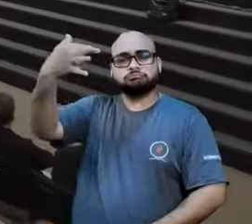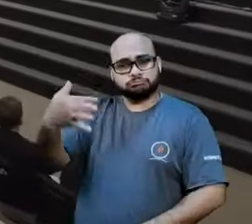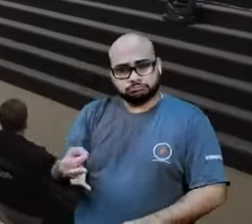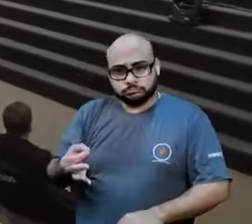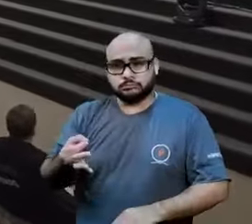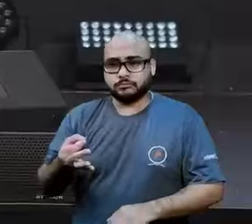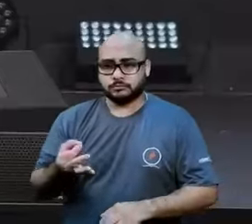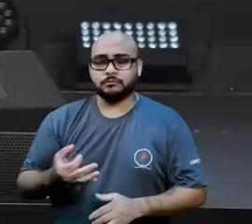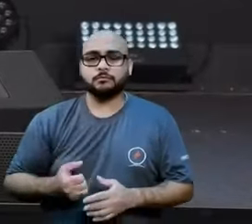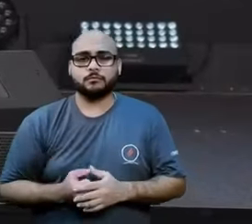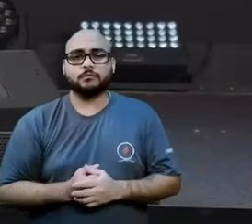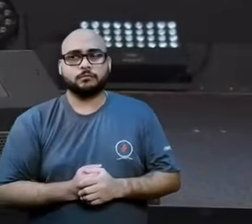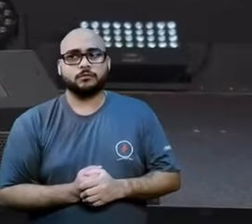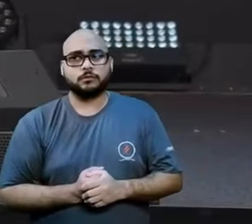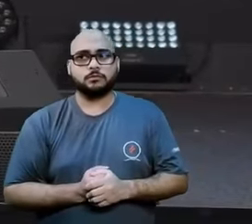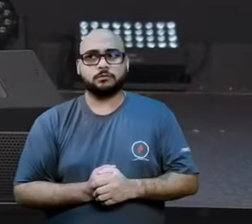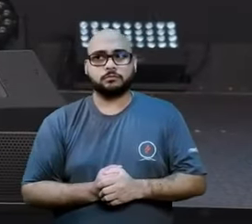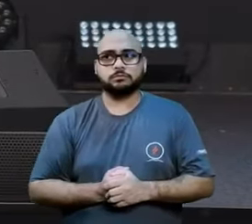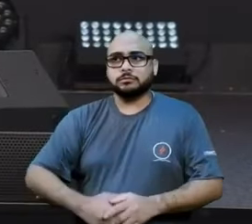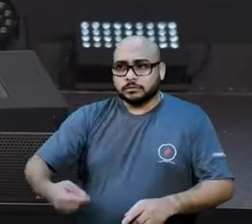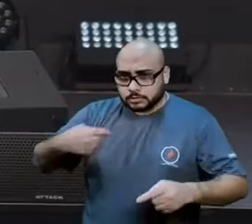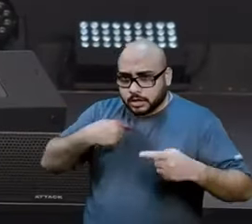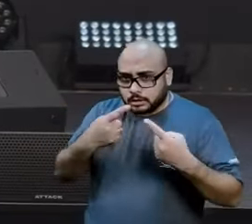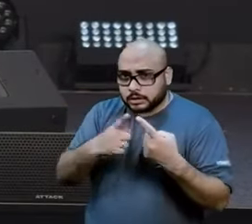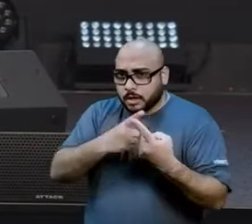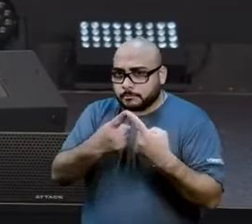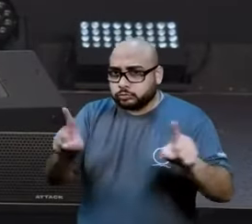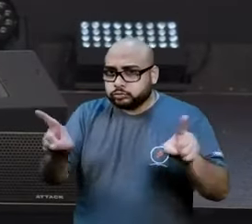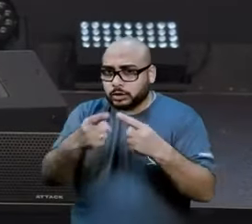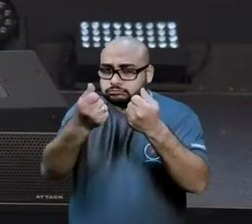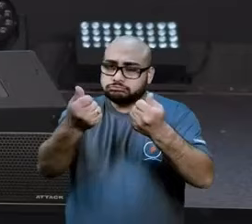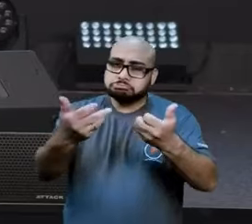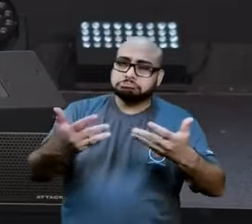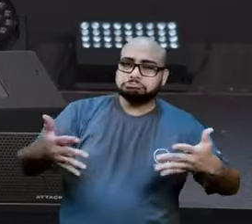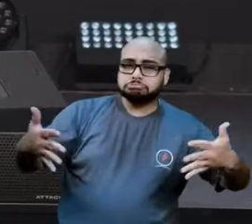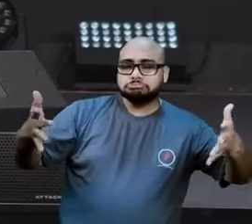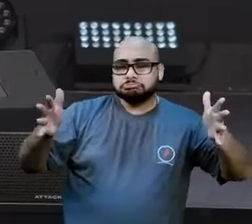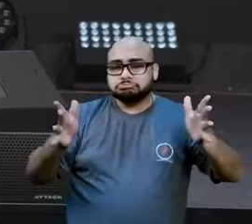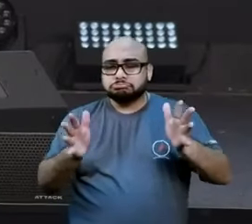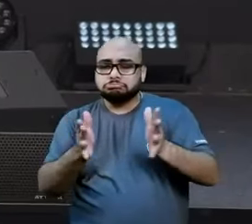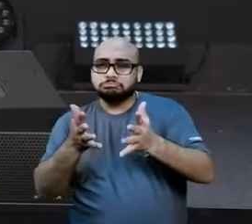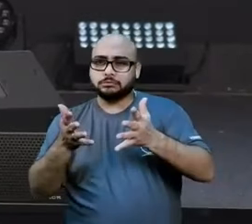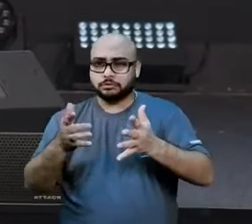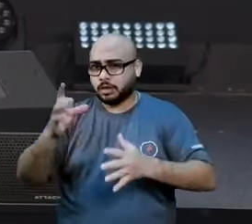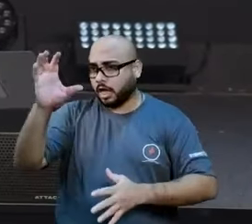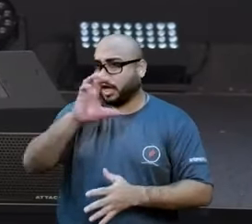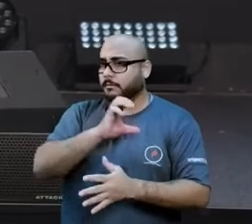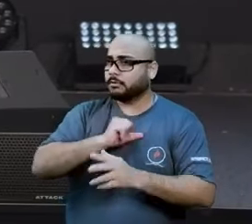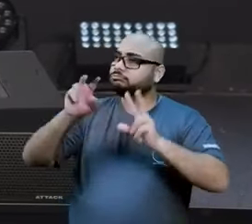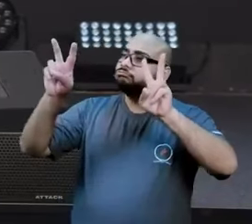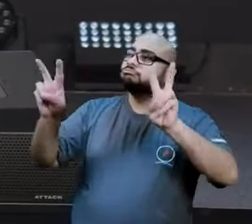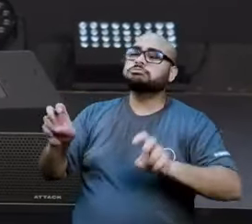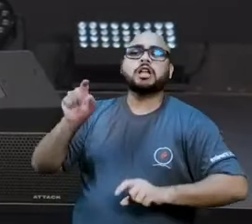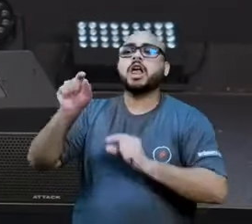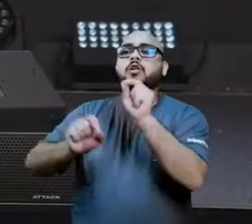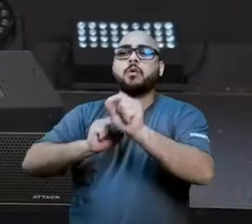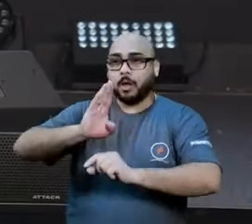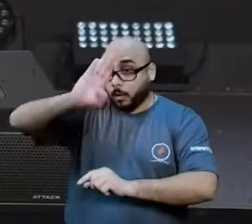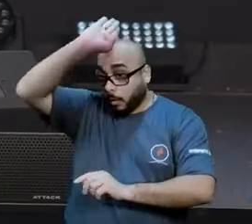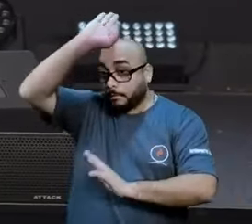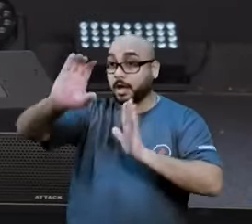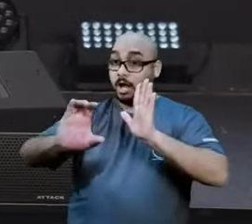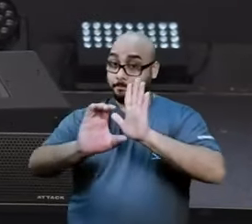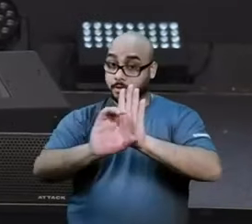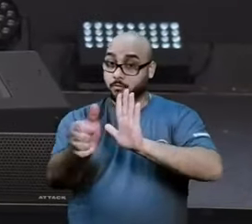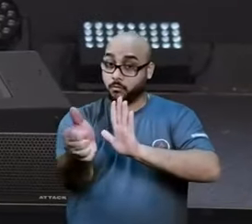aquele hino de adoração que o Nani tem até um dele sobre esse texto de Romanos 11:33